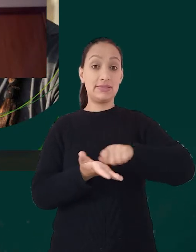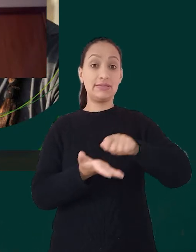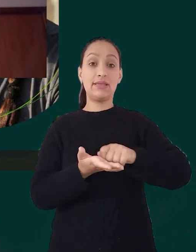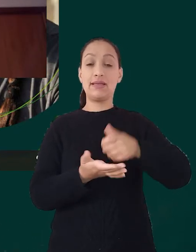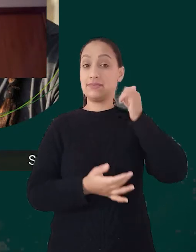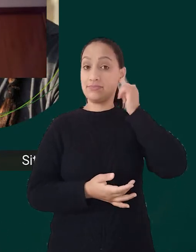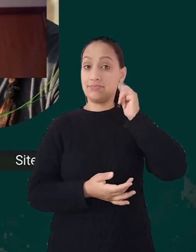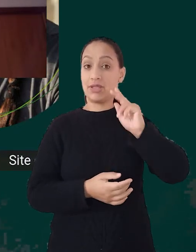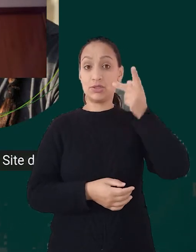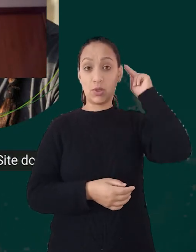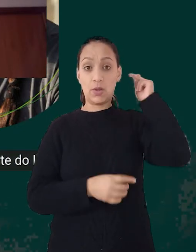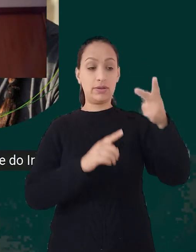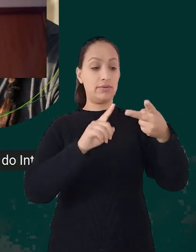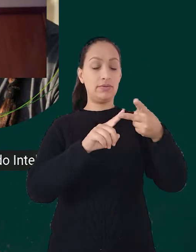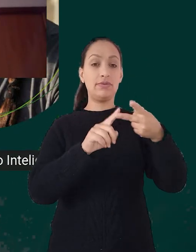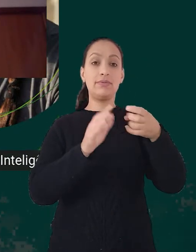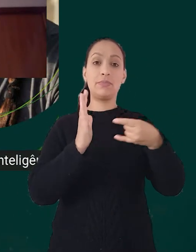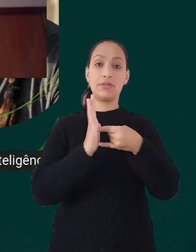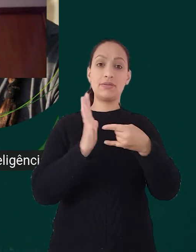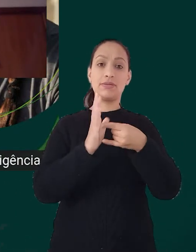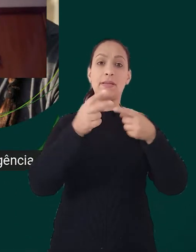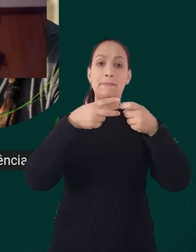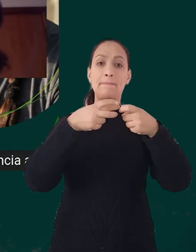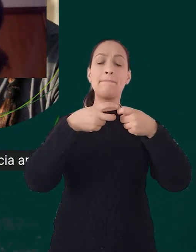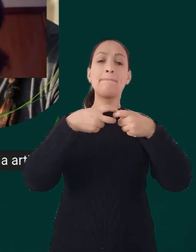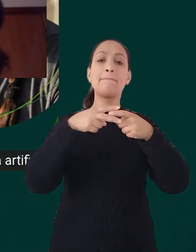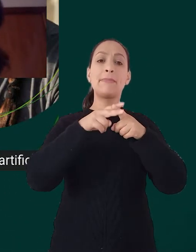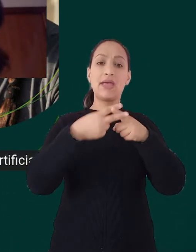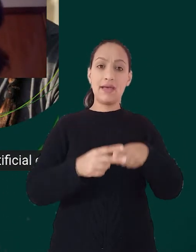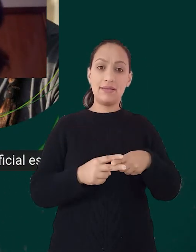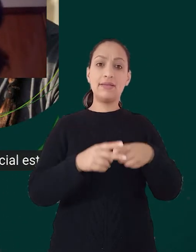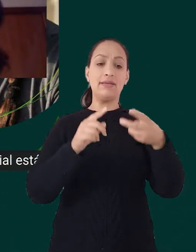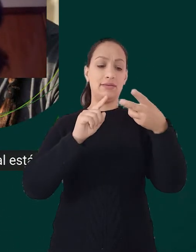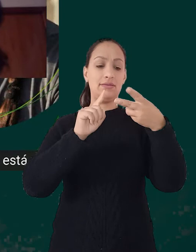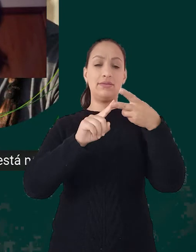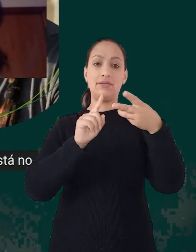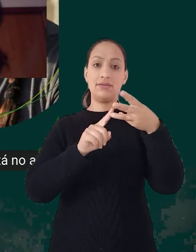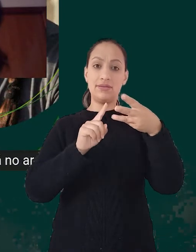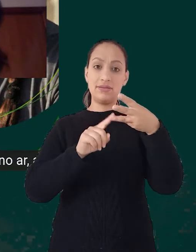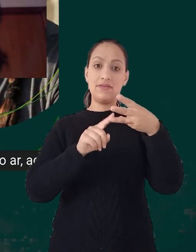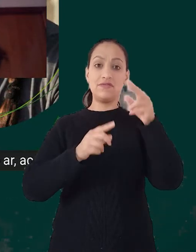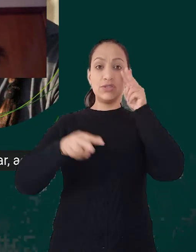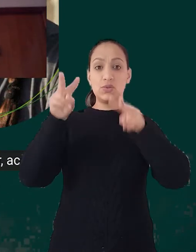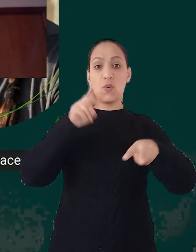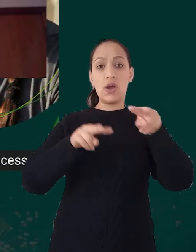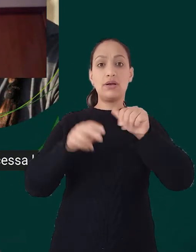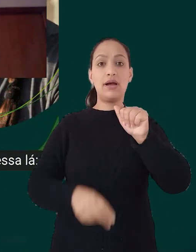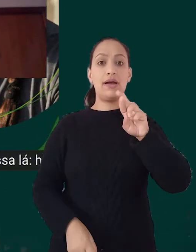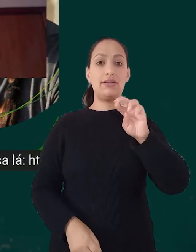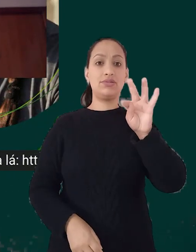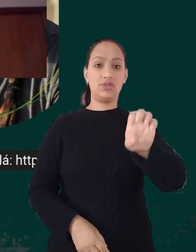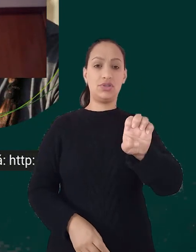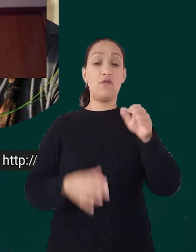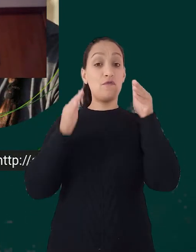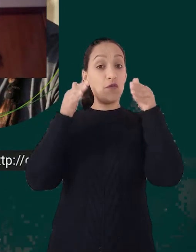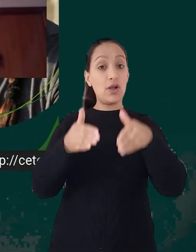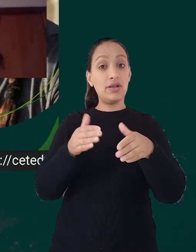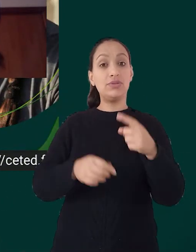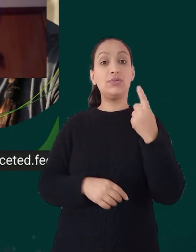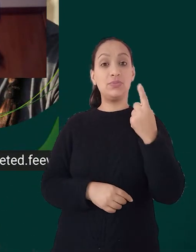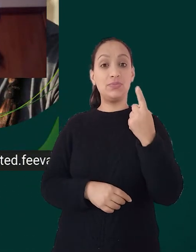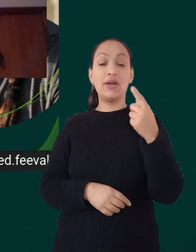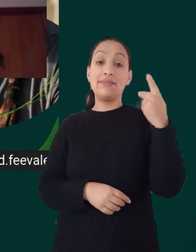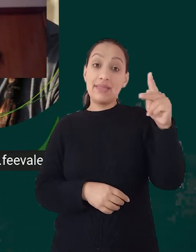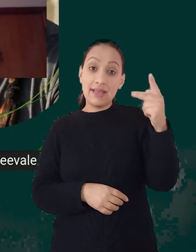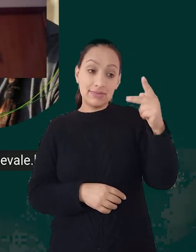a parte de programação, que é a parte das mecânicas, e a parte visual, que é a parte de arte. Tu focando em uma delas, tu